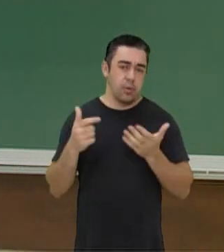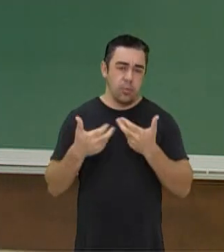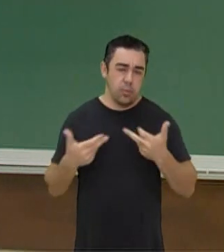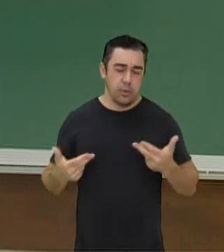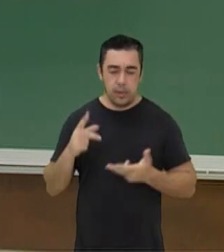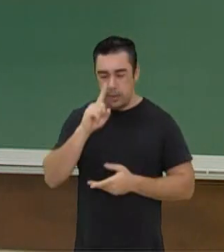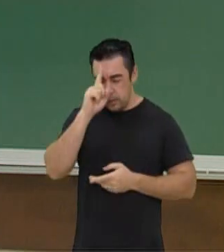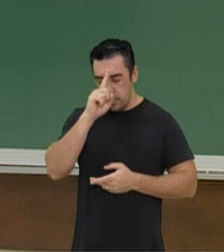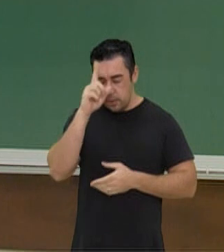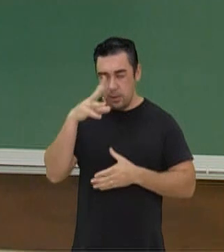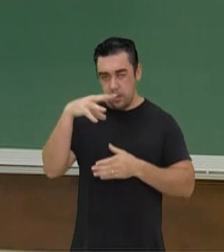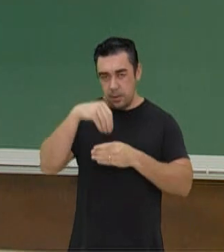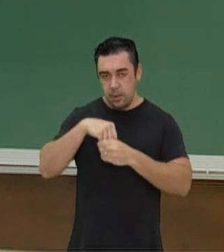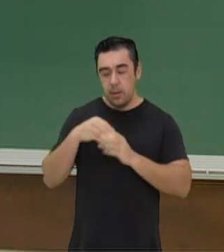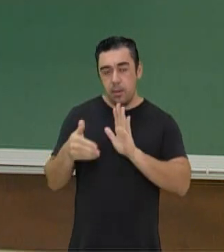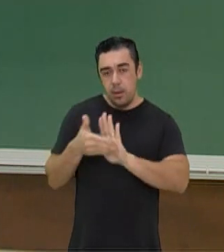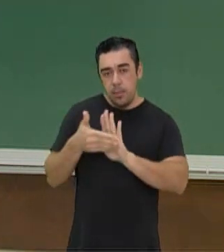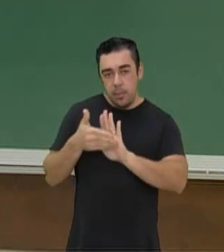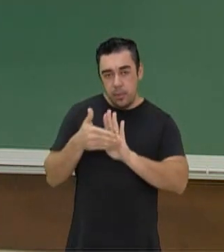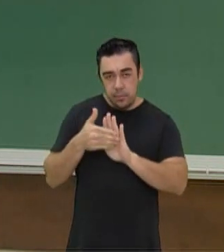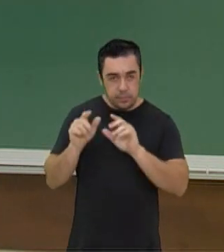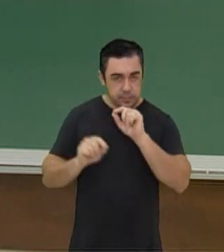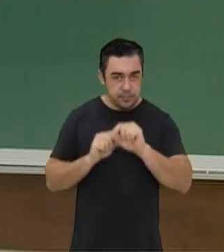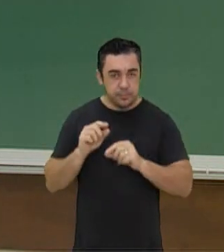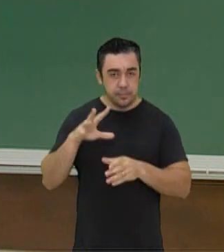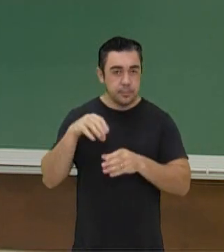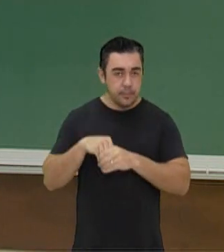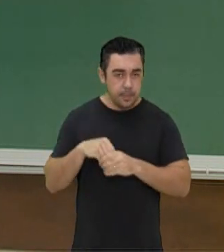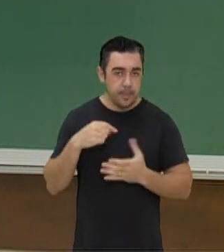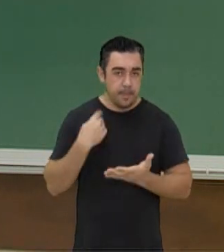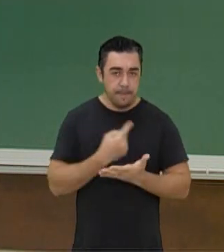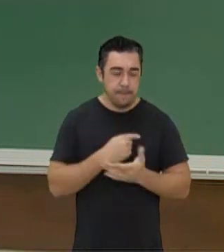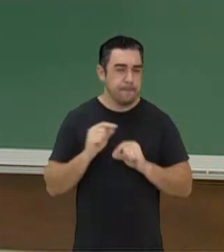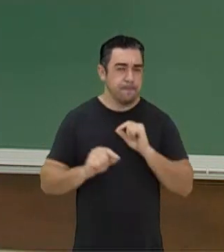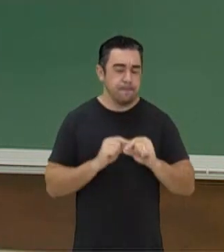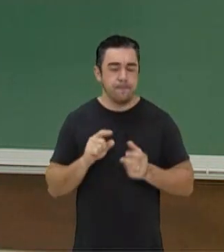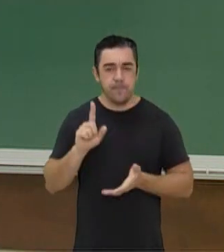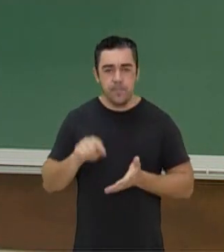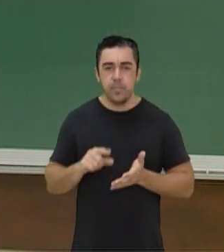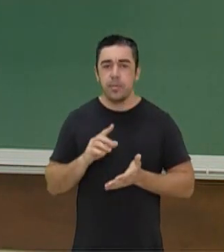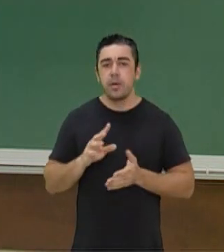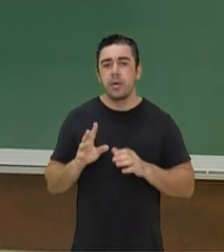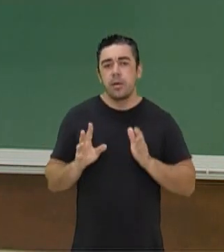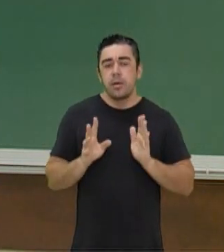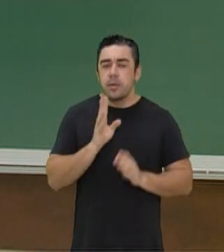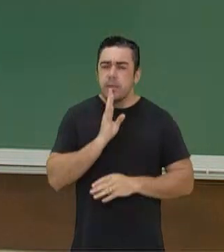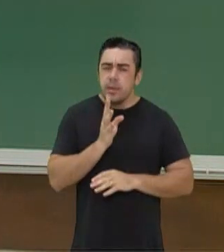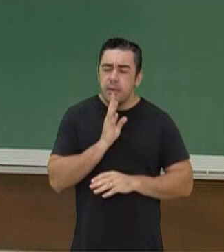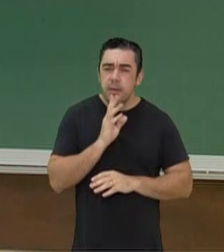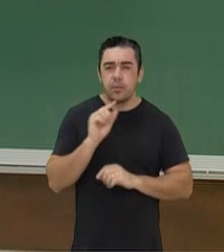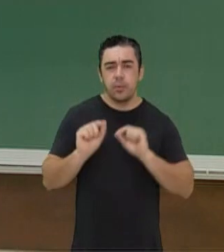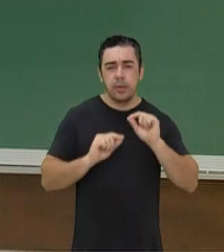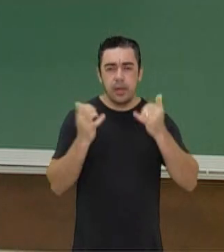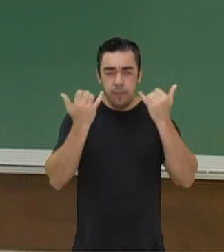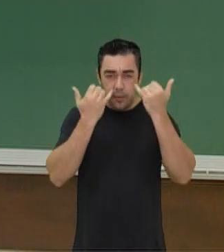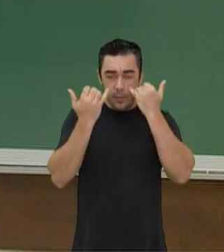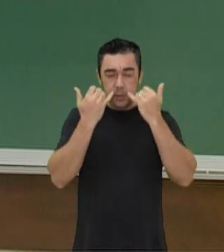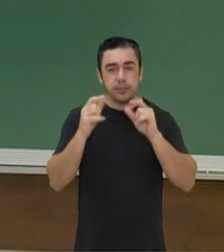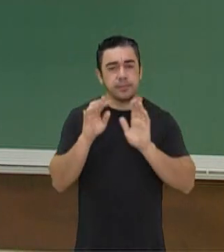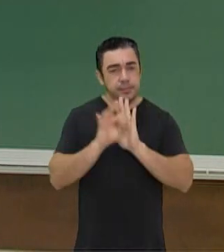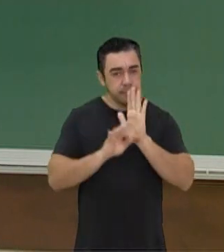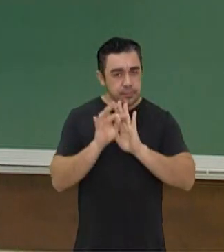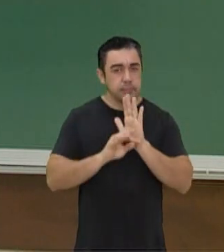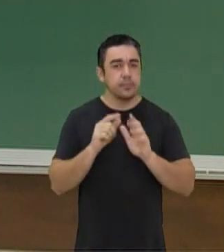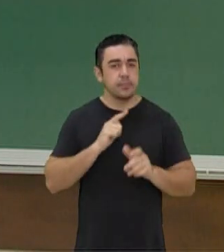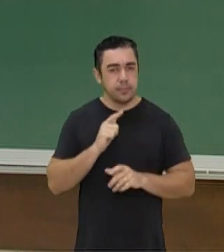aquelas ideias, a proposta, né? Que é dado para a gente, que é conhecimento, que é texto informativo, sem dúvida nenhuma, porque